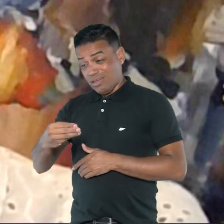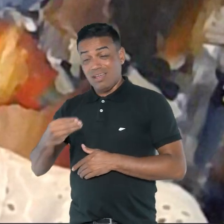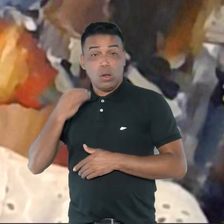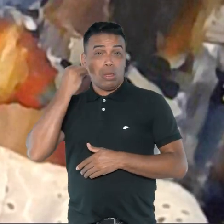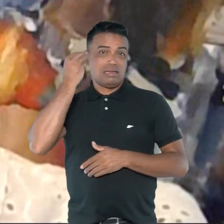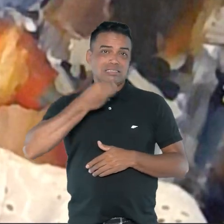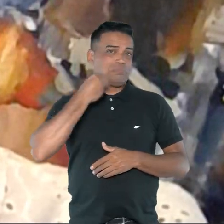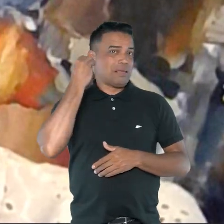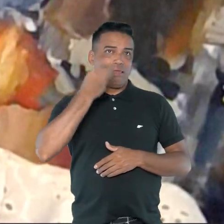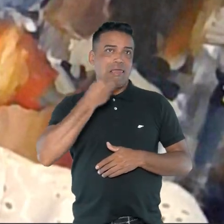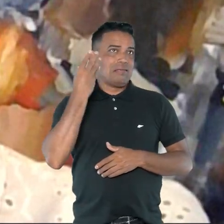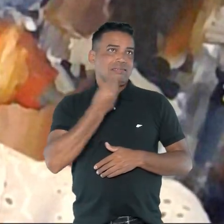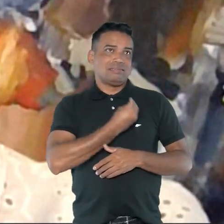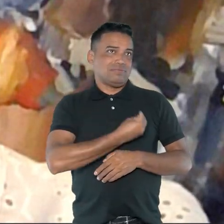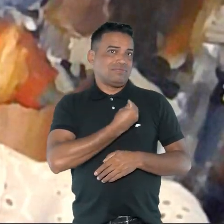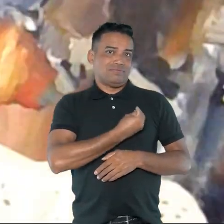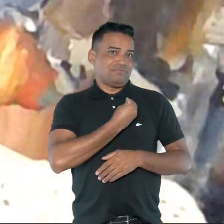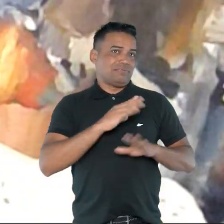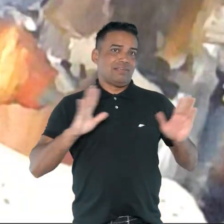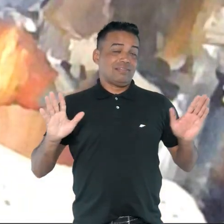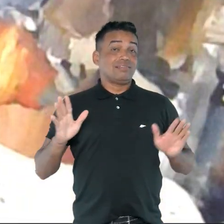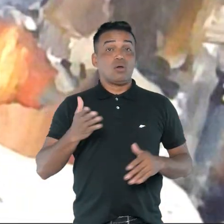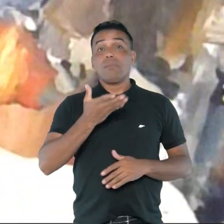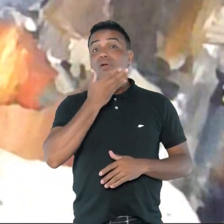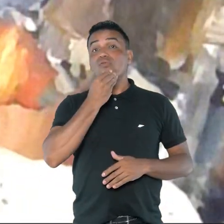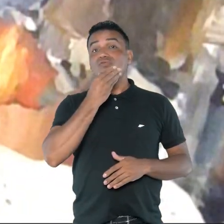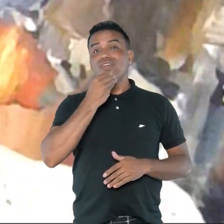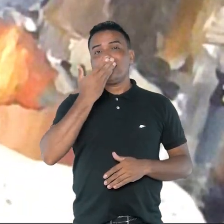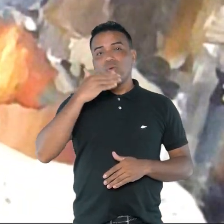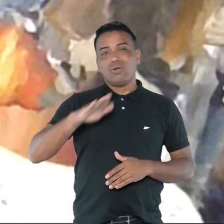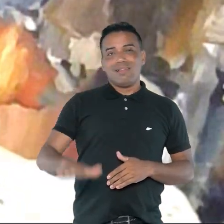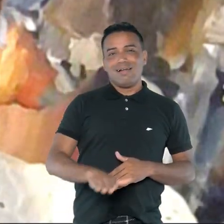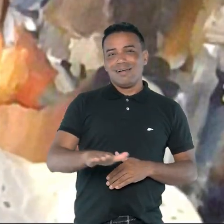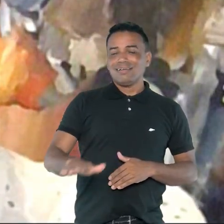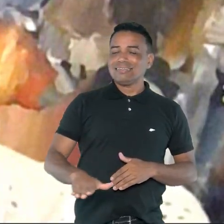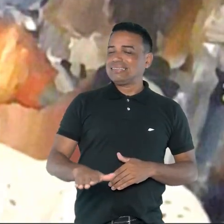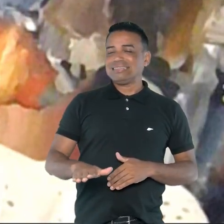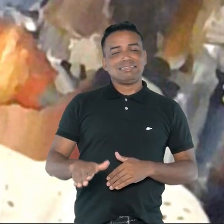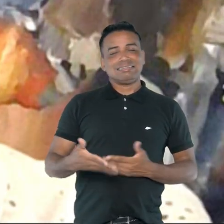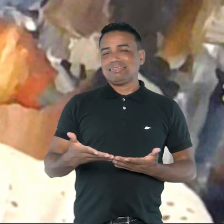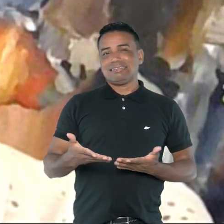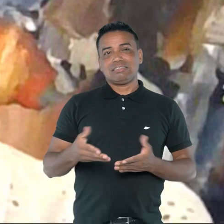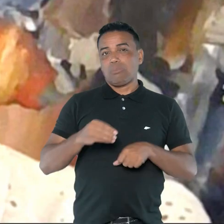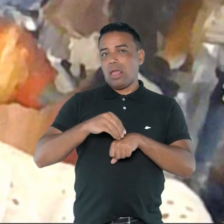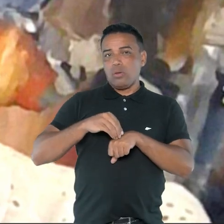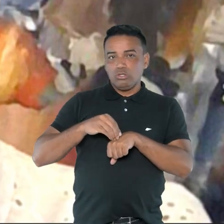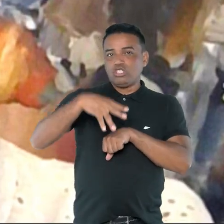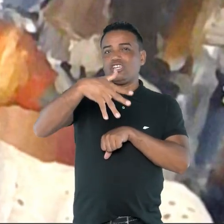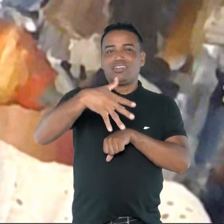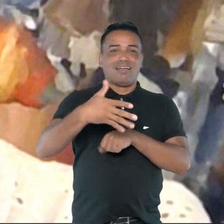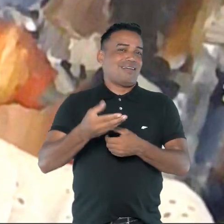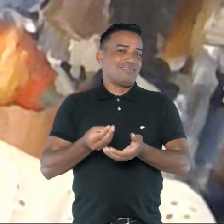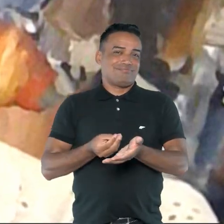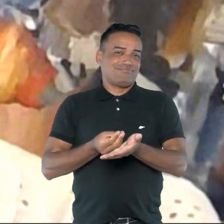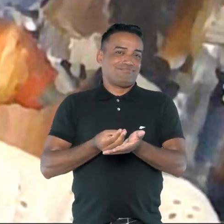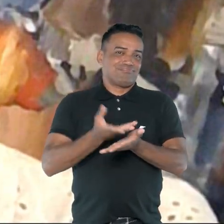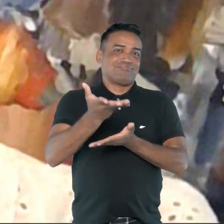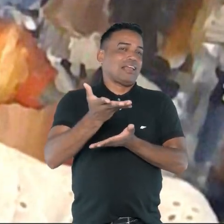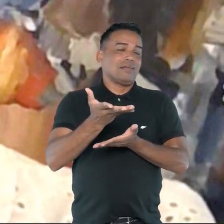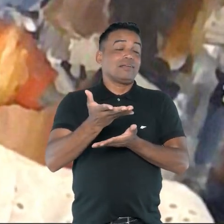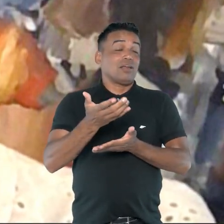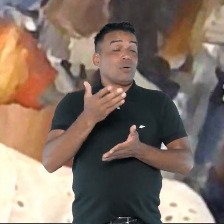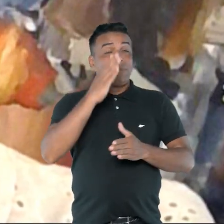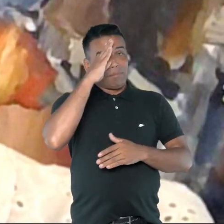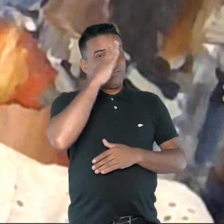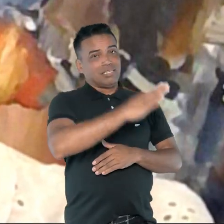tenho essa experiência de vida para... Meu filho é muito pequeno ainda para eu sair dando dicas, assim,